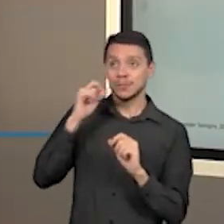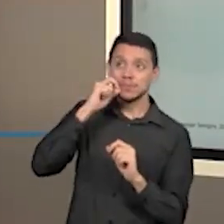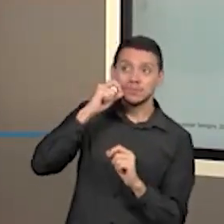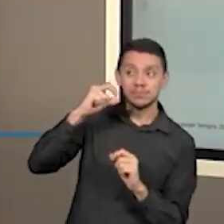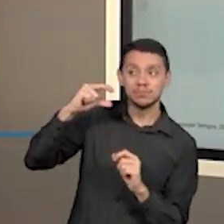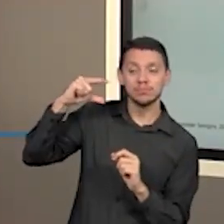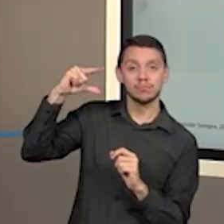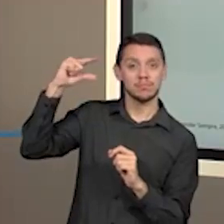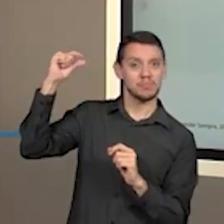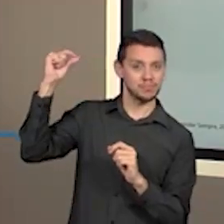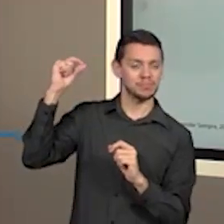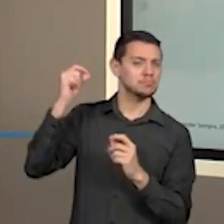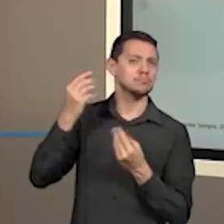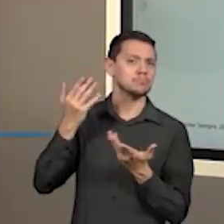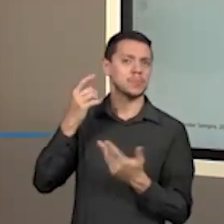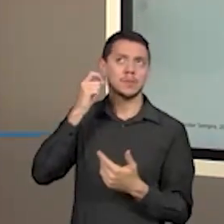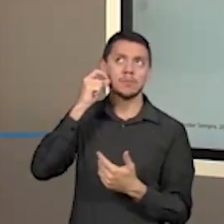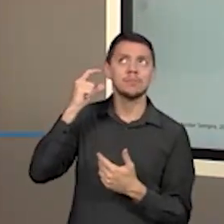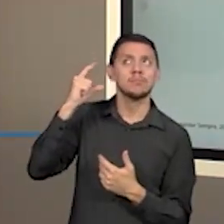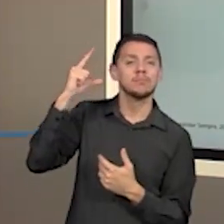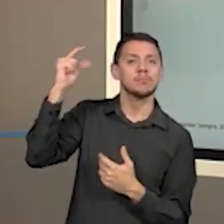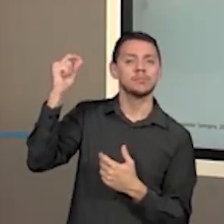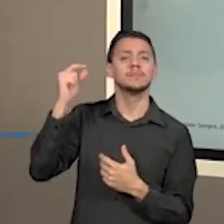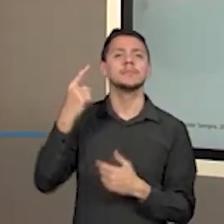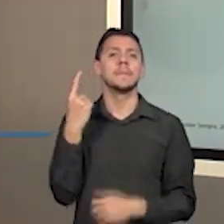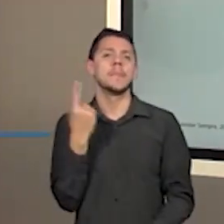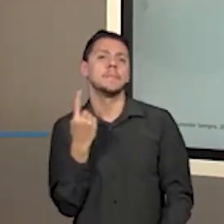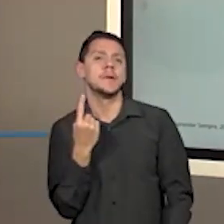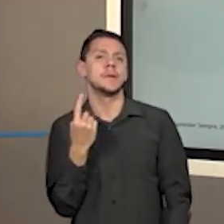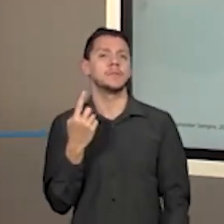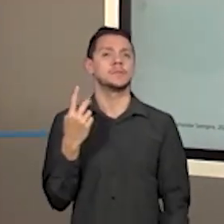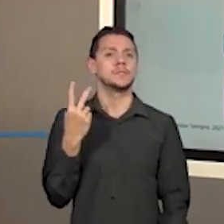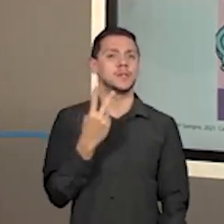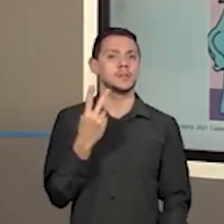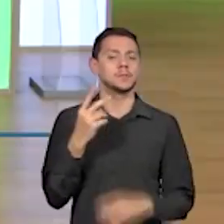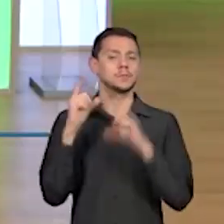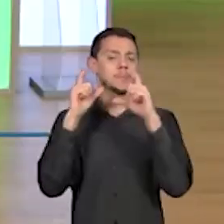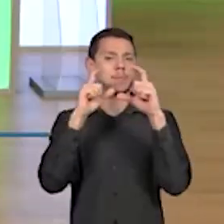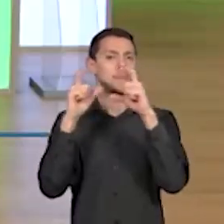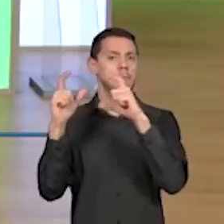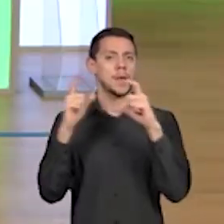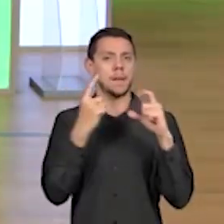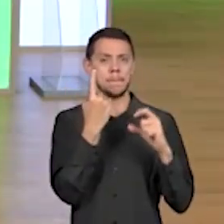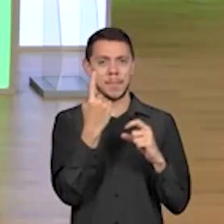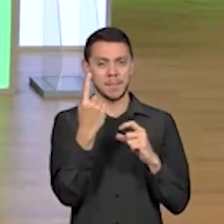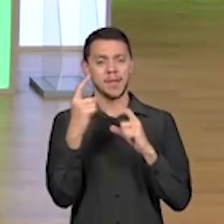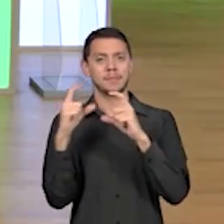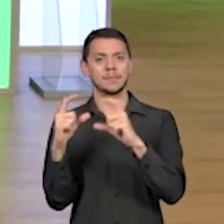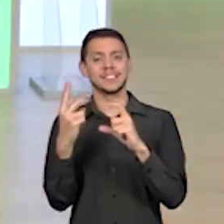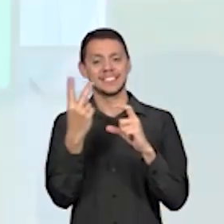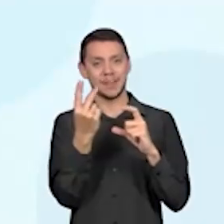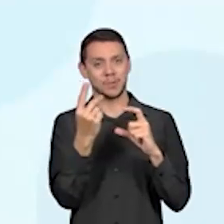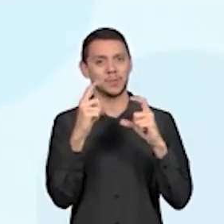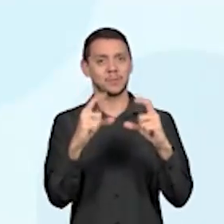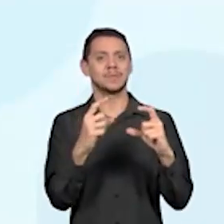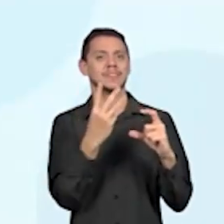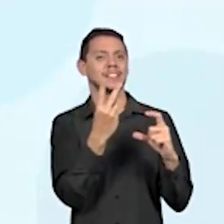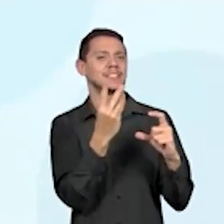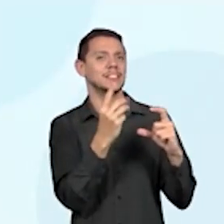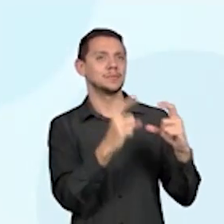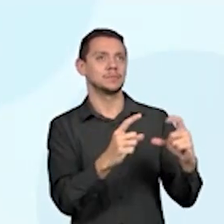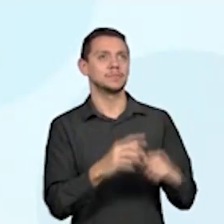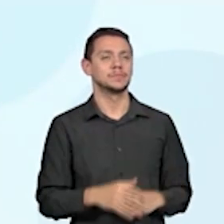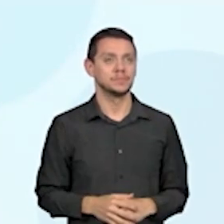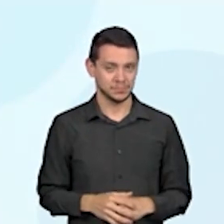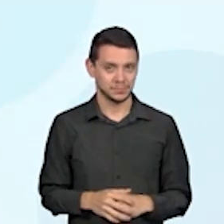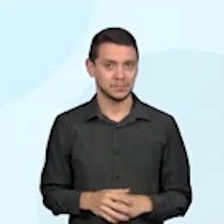aparece. Observe os balões do primeiro, segundo e terceiro quadrinho. Olha só na tela. Observe o balão e